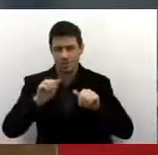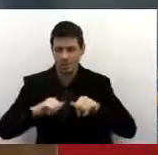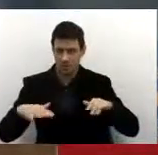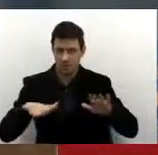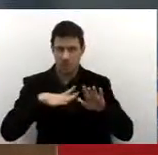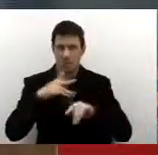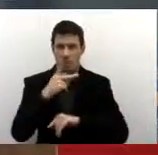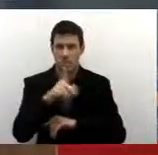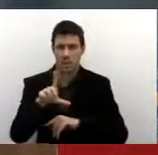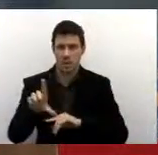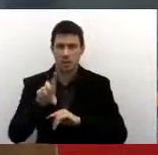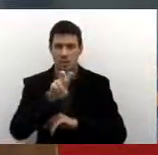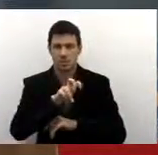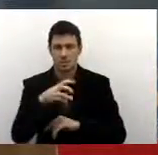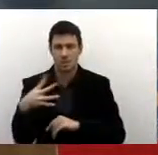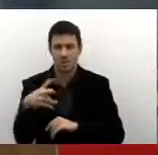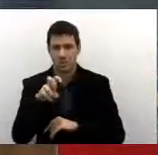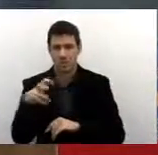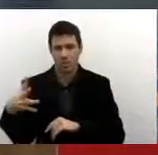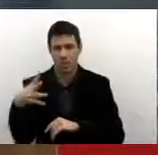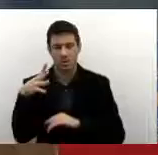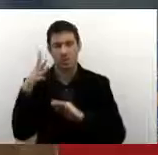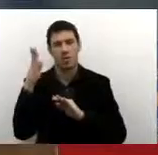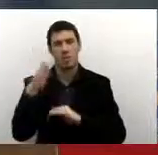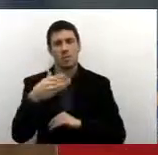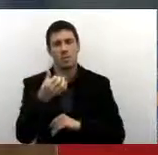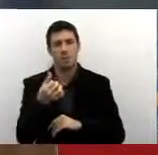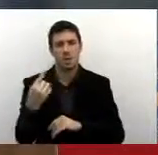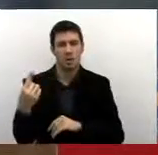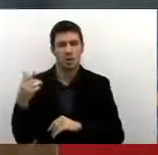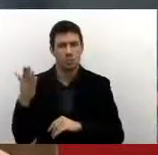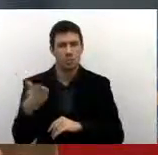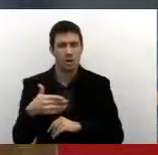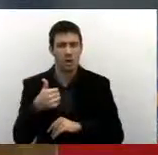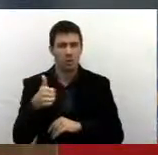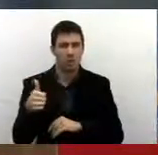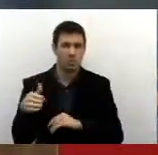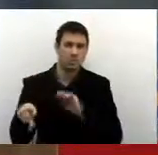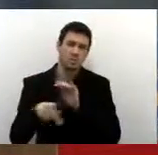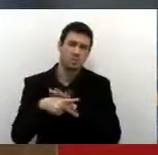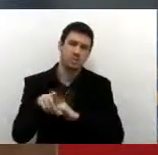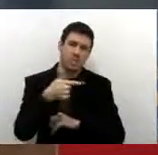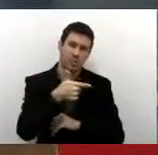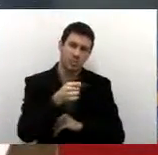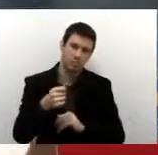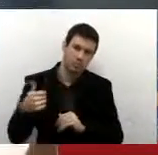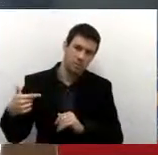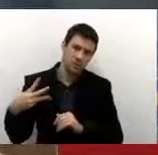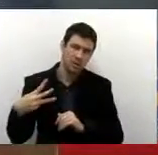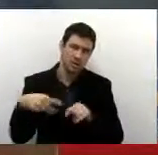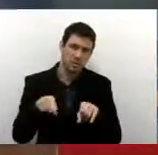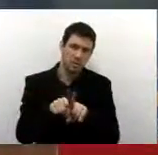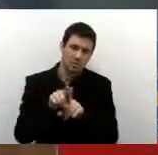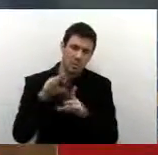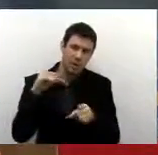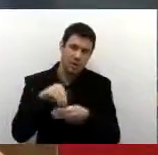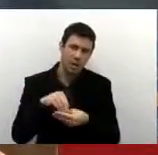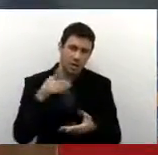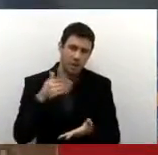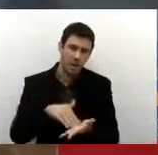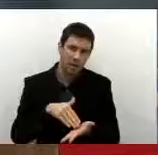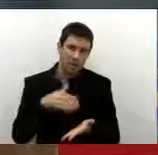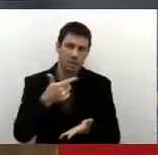PL 5454 de 2013, 6111 também de 2013, Plano Plurianual 2014-2015. E